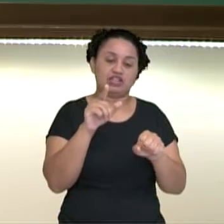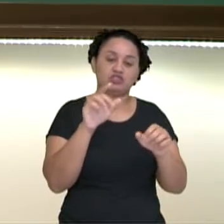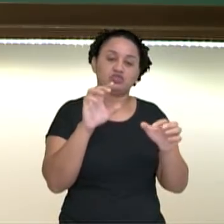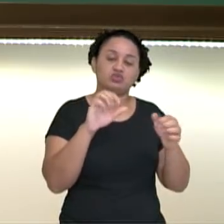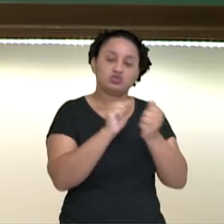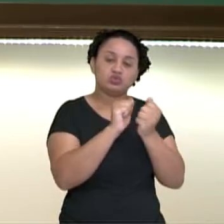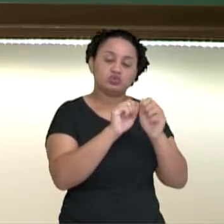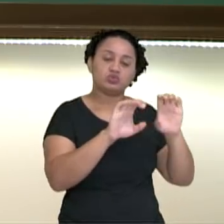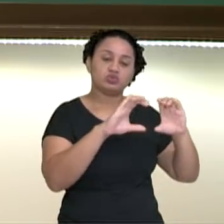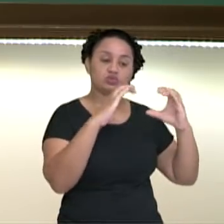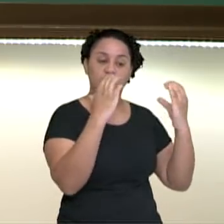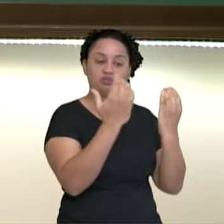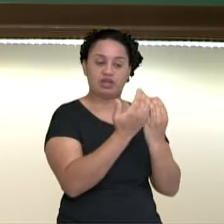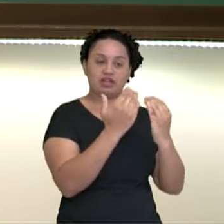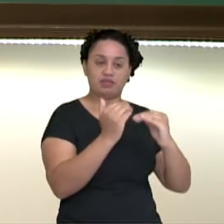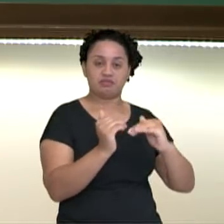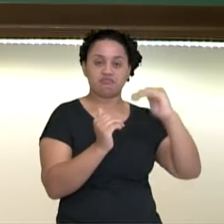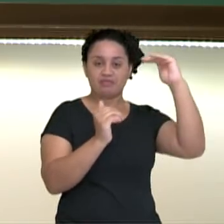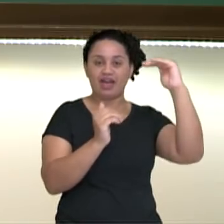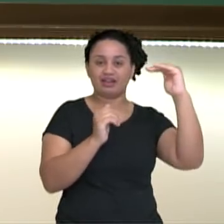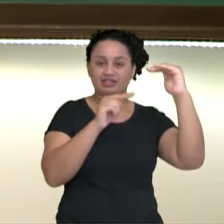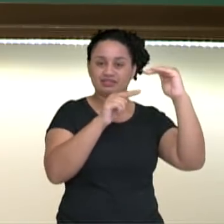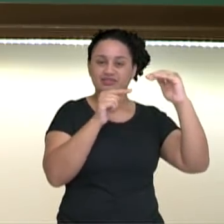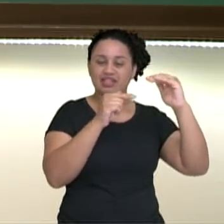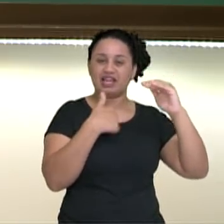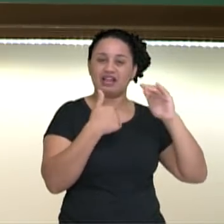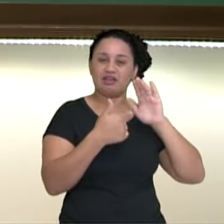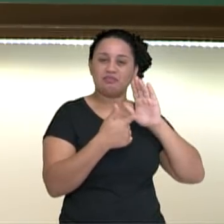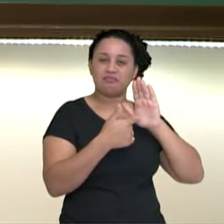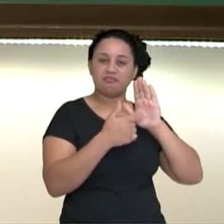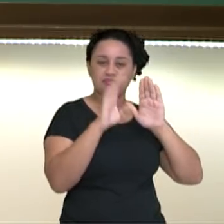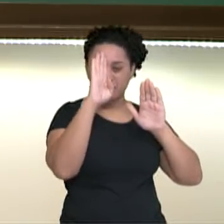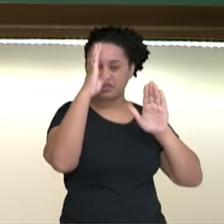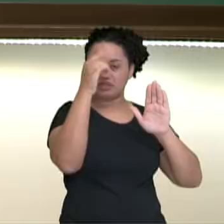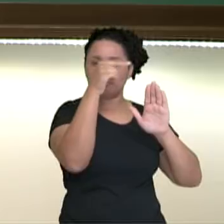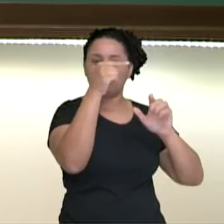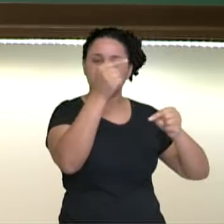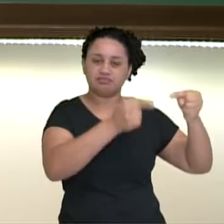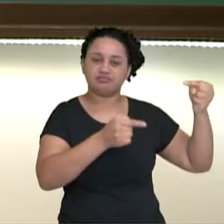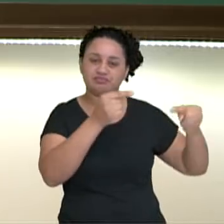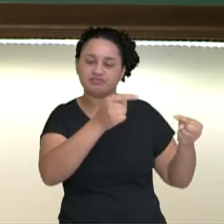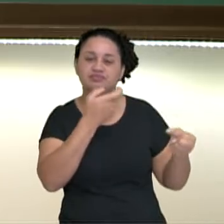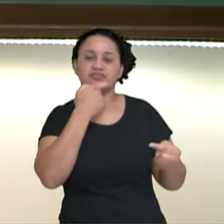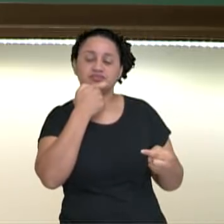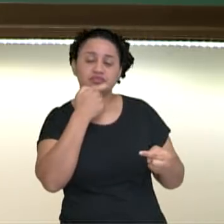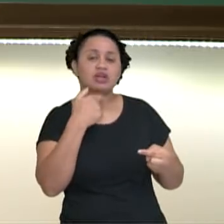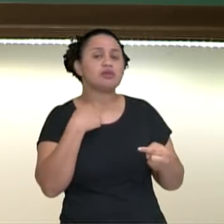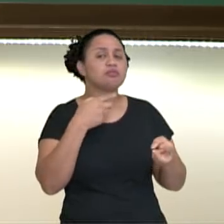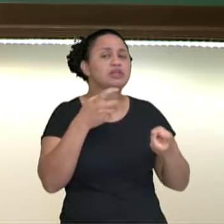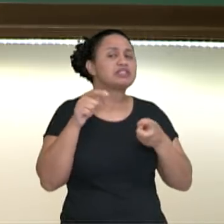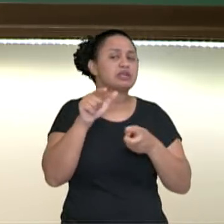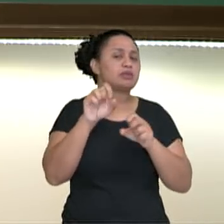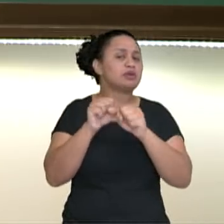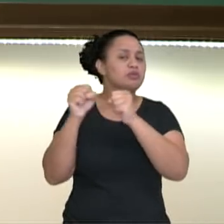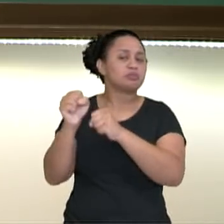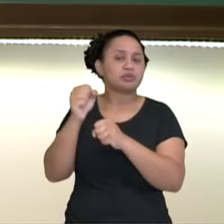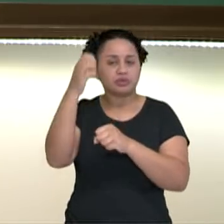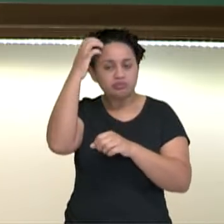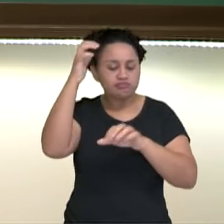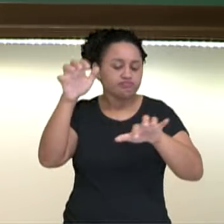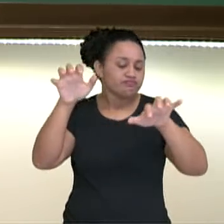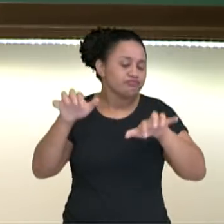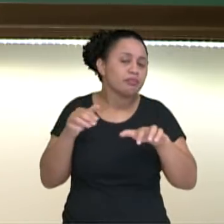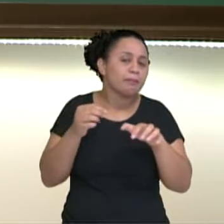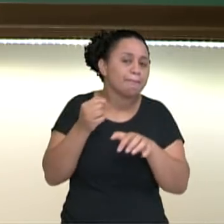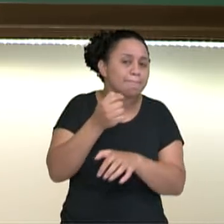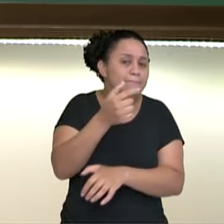parlamento estando à frente da política, né, a gente vai ver que ele vai estar bastante limitado. Ele não vai